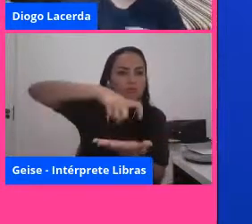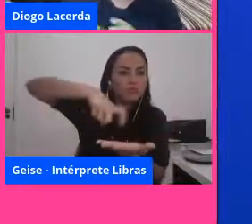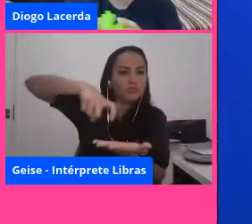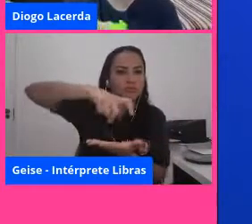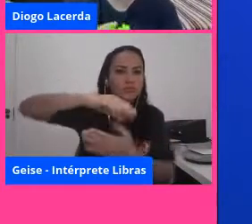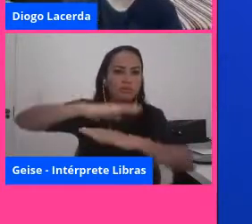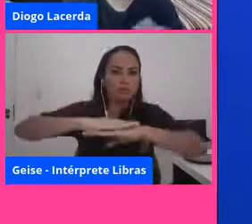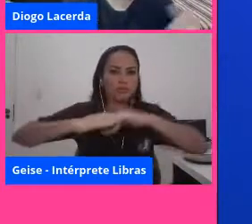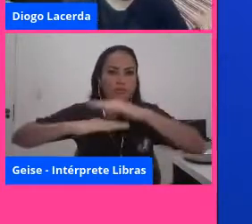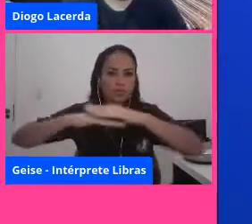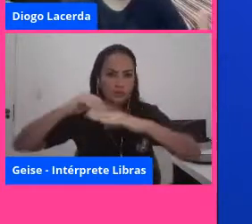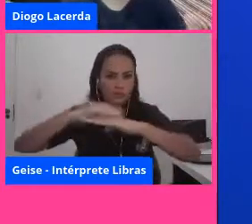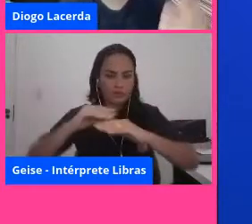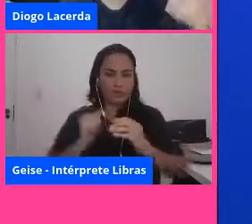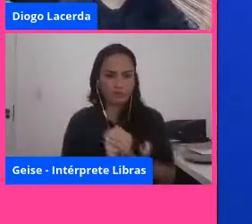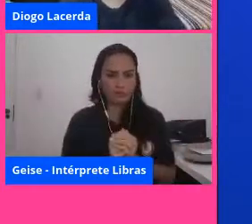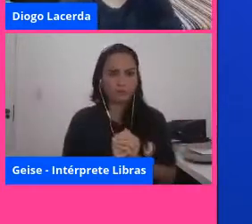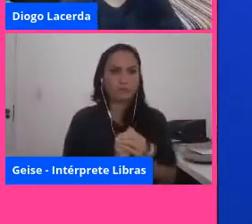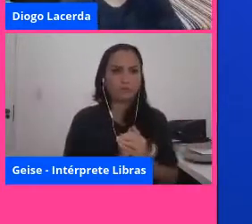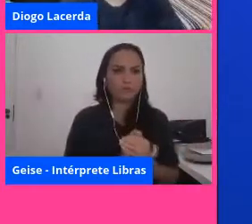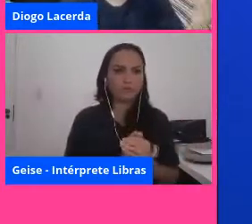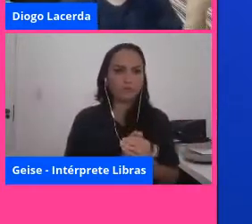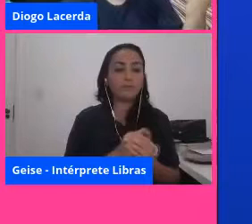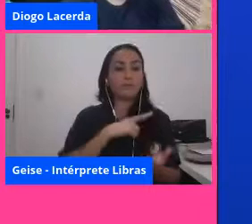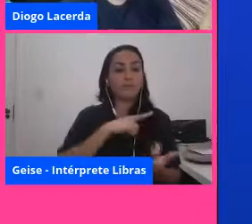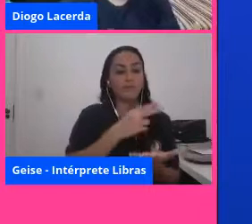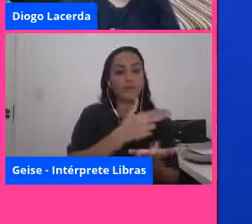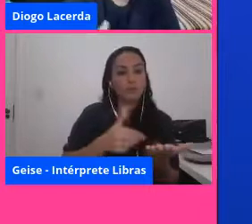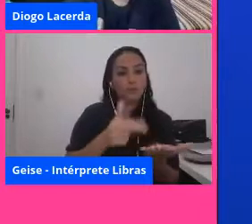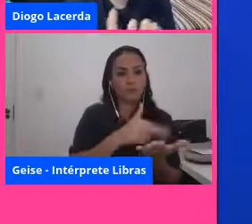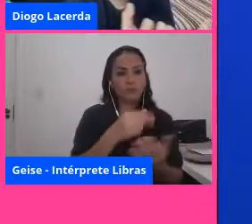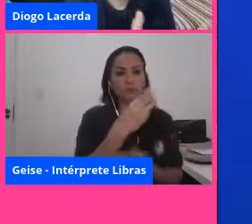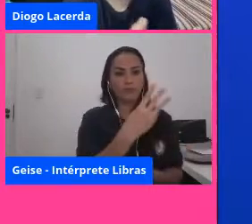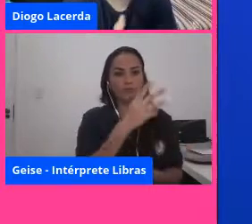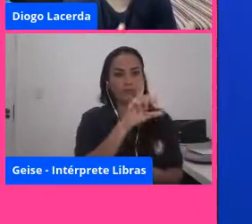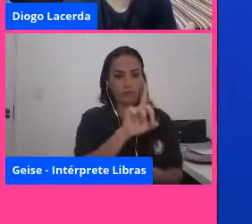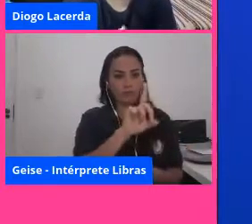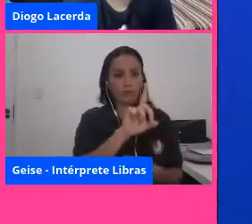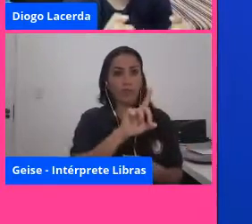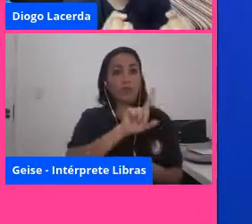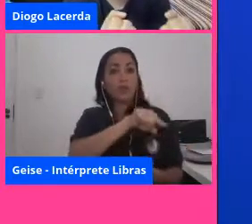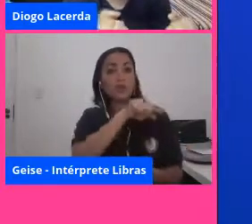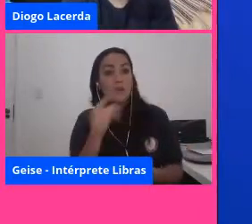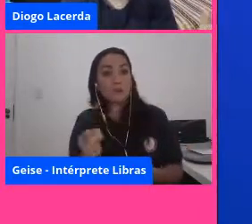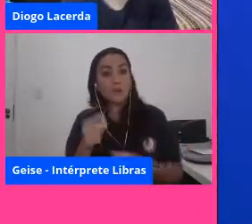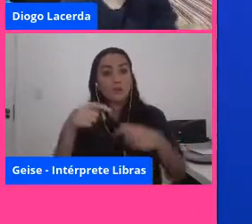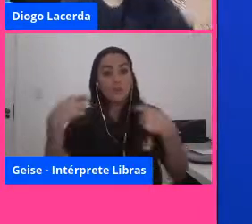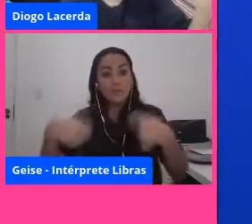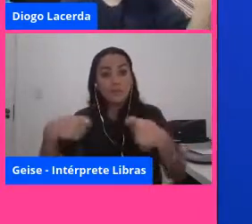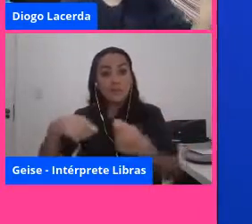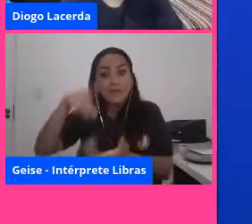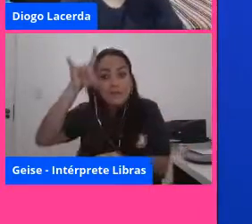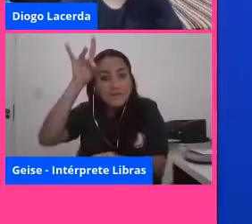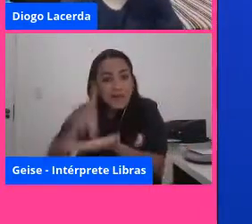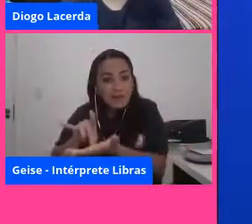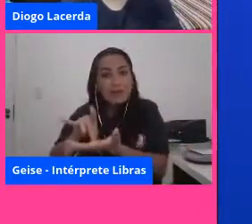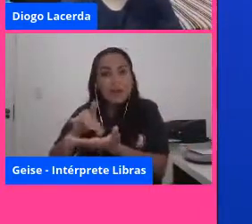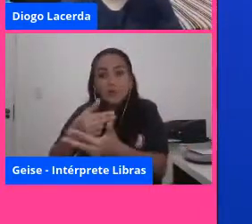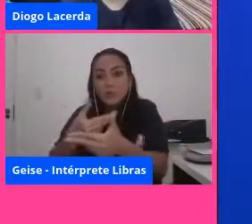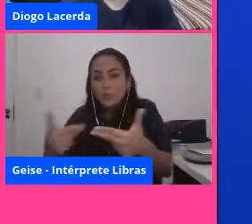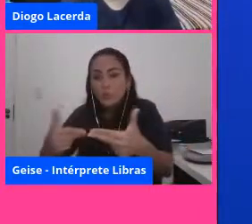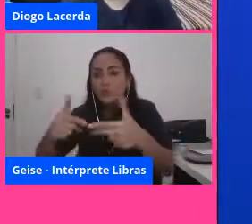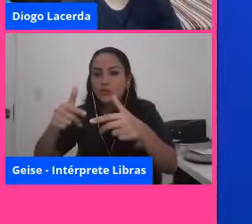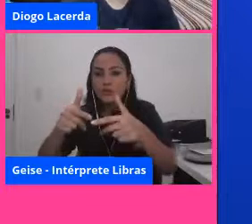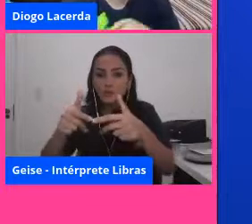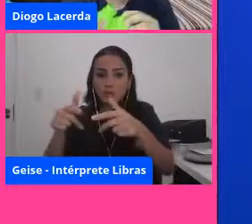3D, como essa não, eu tenho um desenho 3D, e depois eu tenho que transformar isso em algo real, ou seja, eu tenho algo virtual, que é